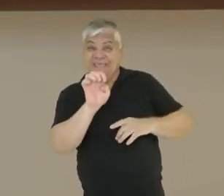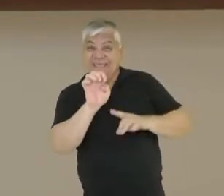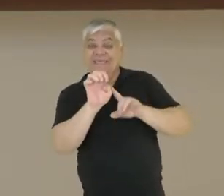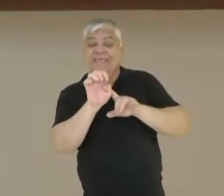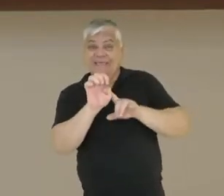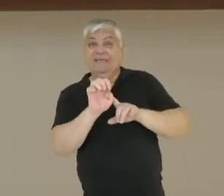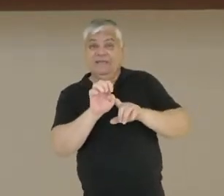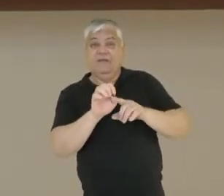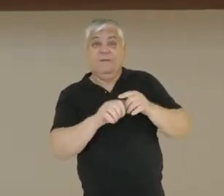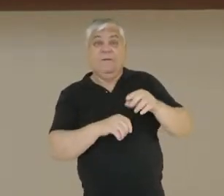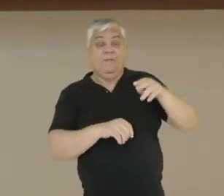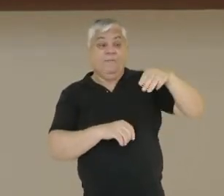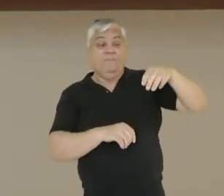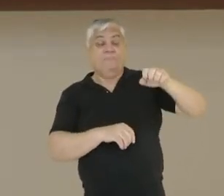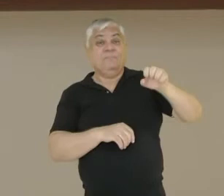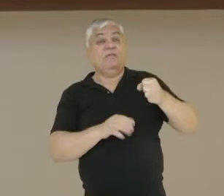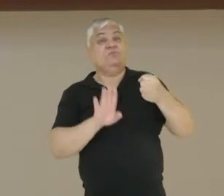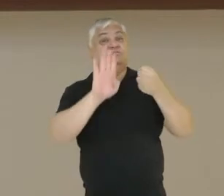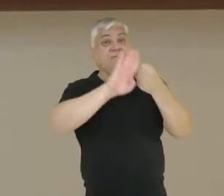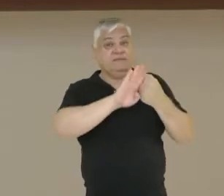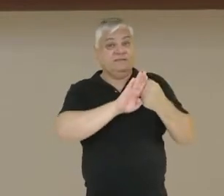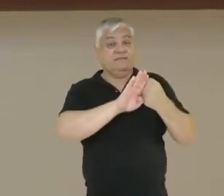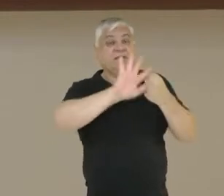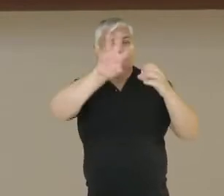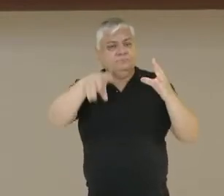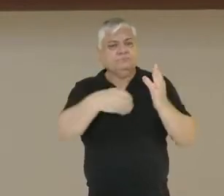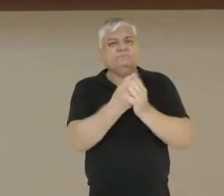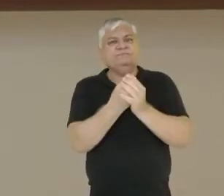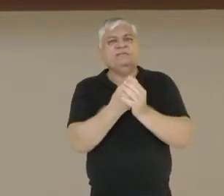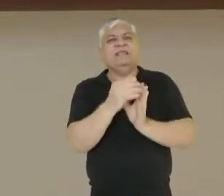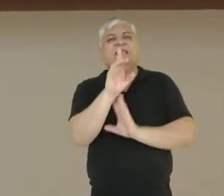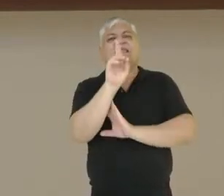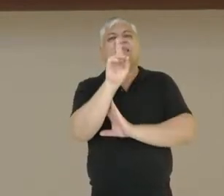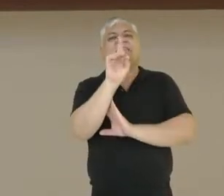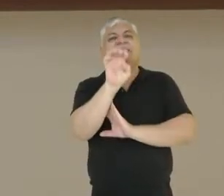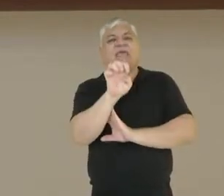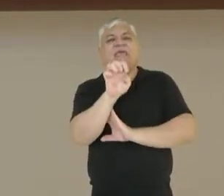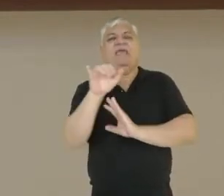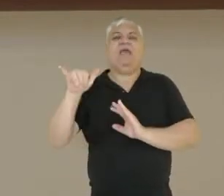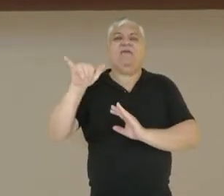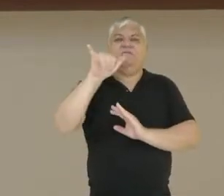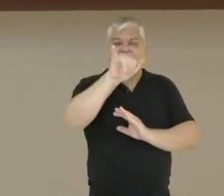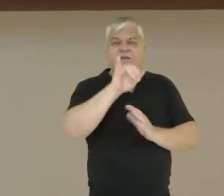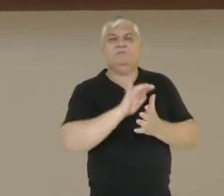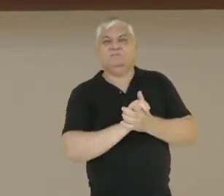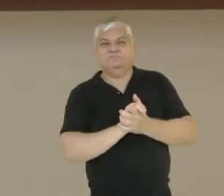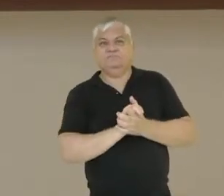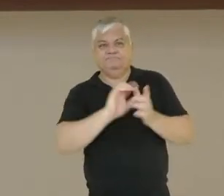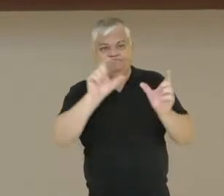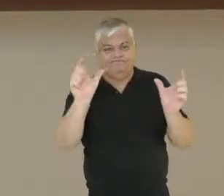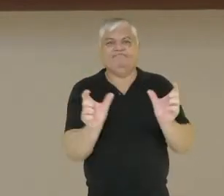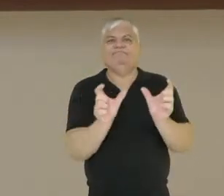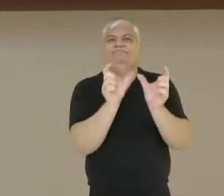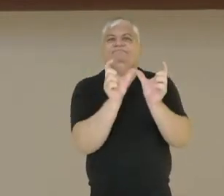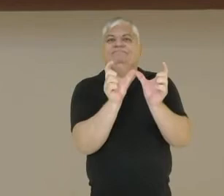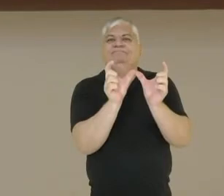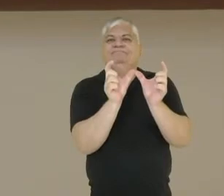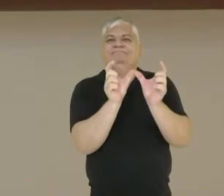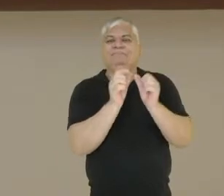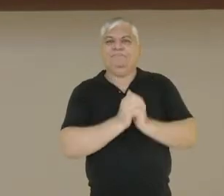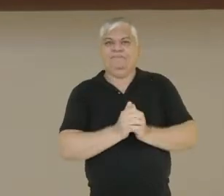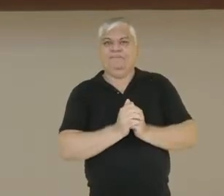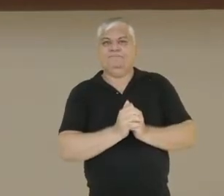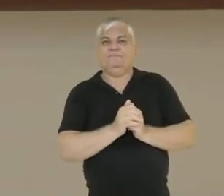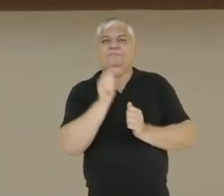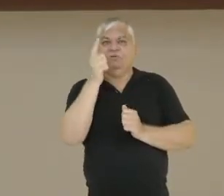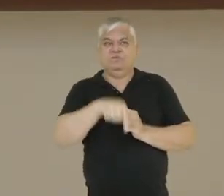substantivo abstrato, foi complementado por de avião, que tornou ele um medo bem